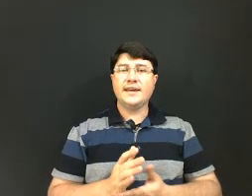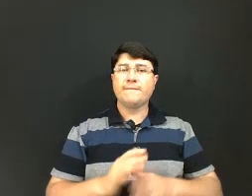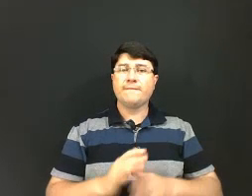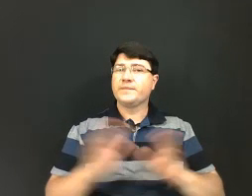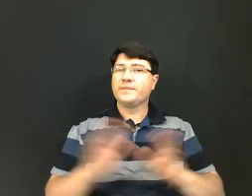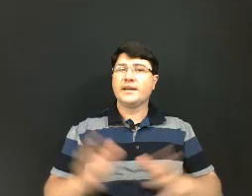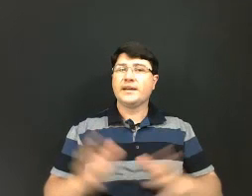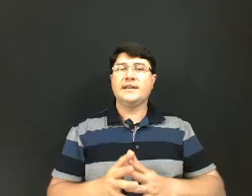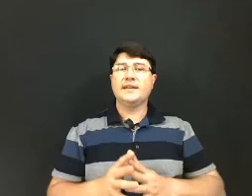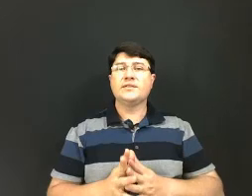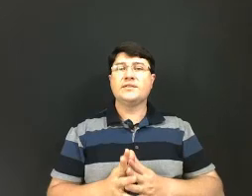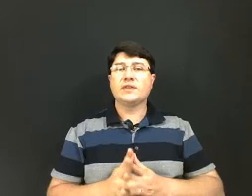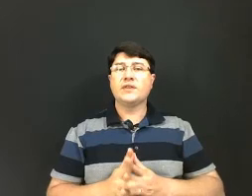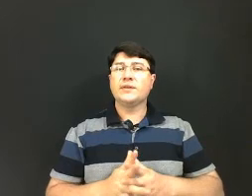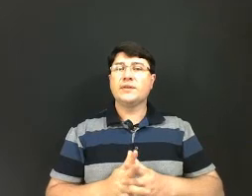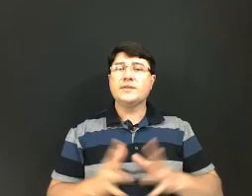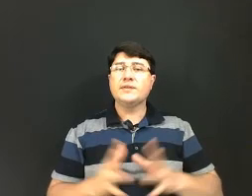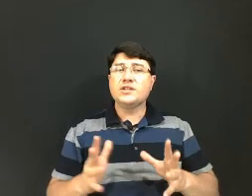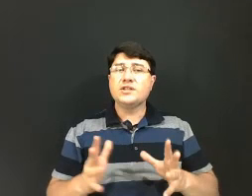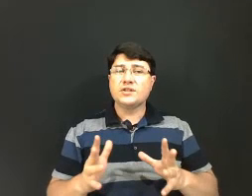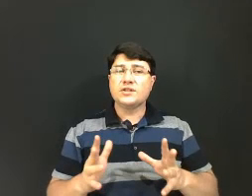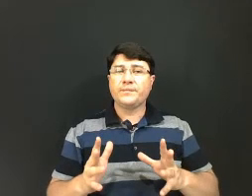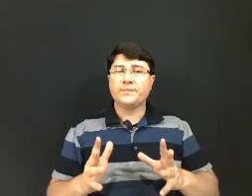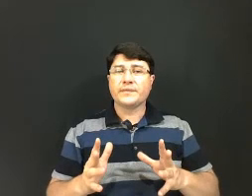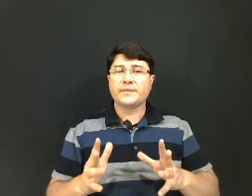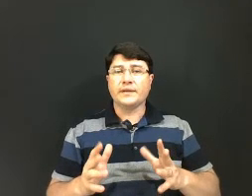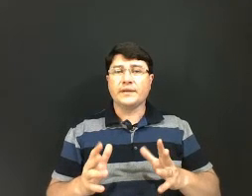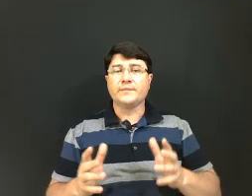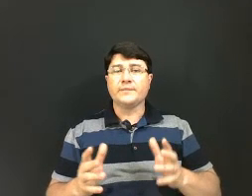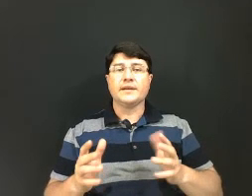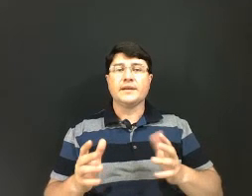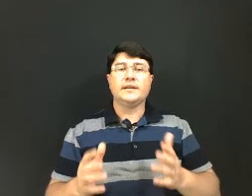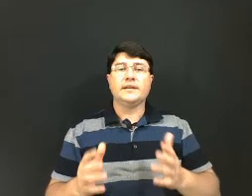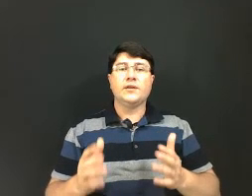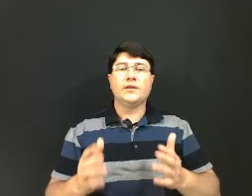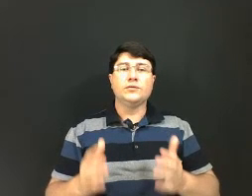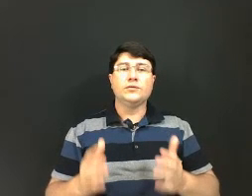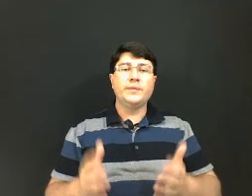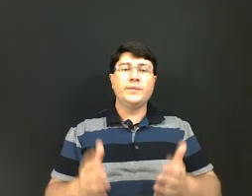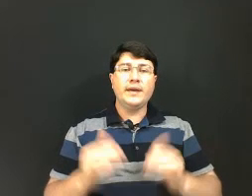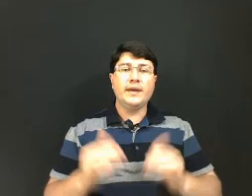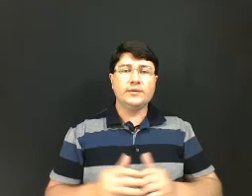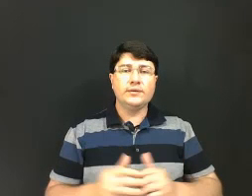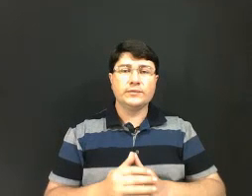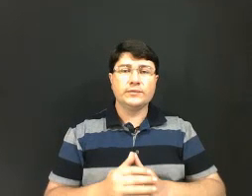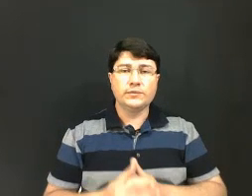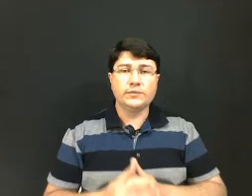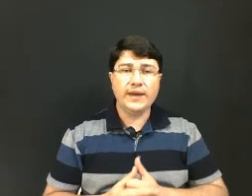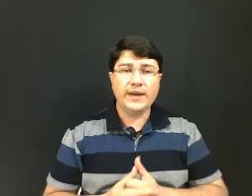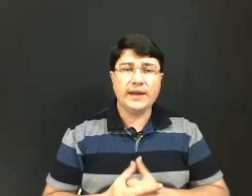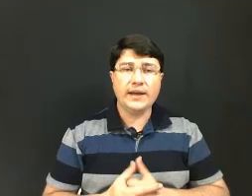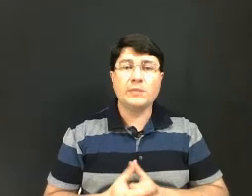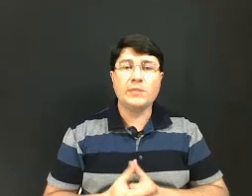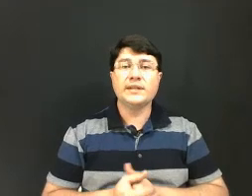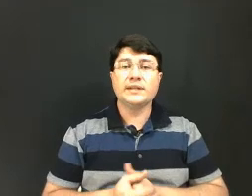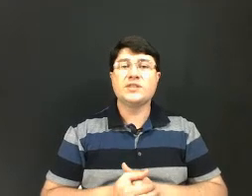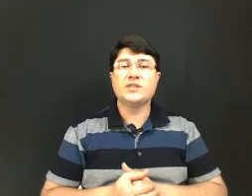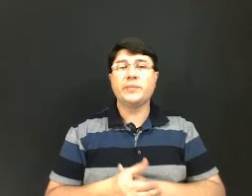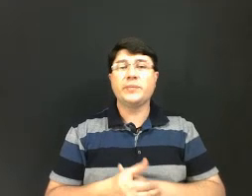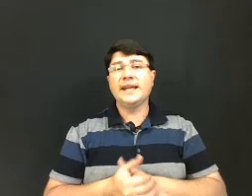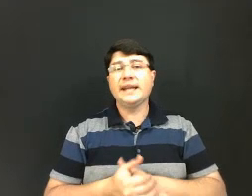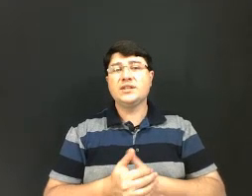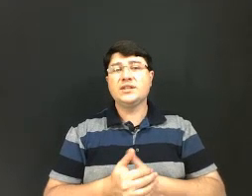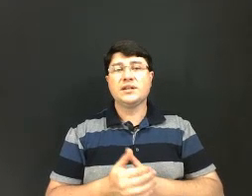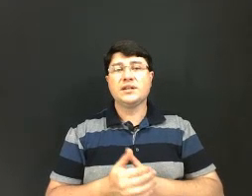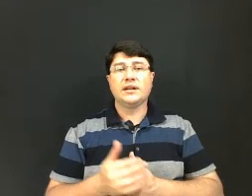e C, esse deslocamento não existe, né? Então, no primeiro, no B, há uma mudança